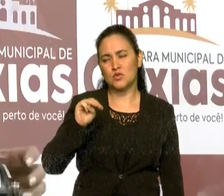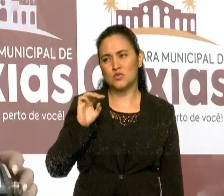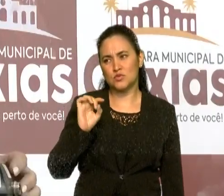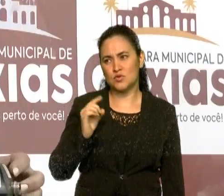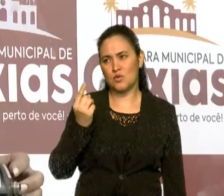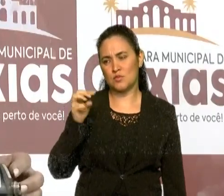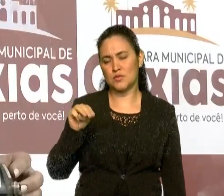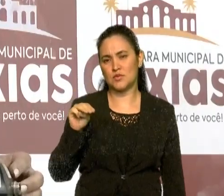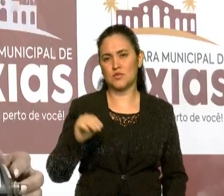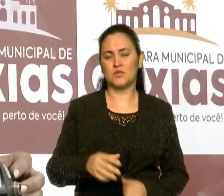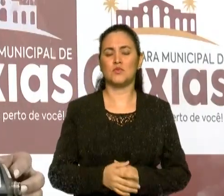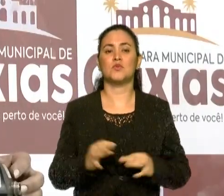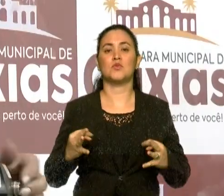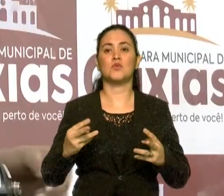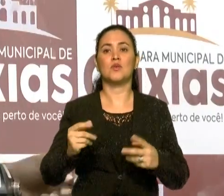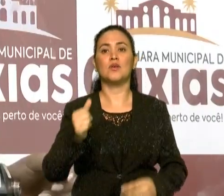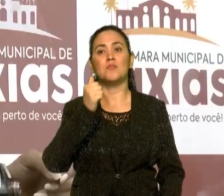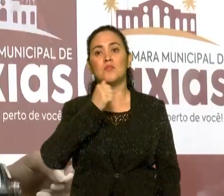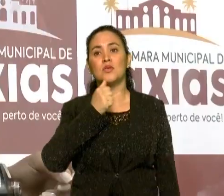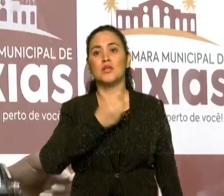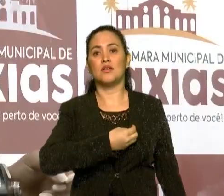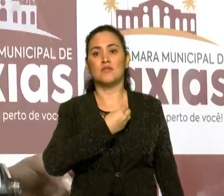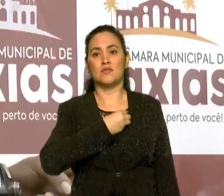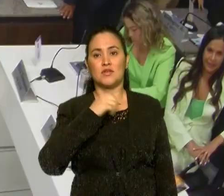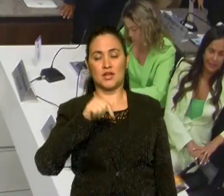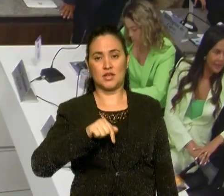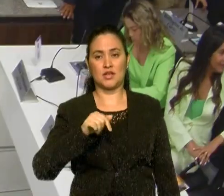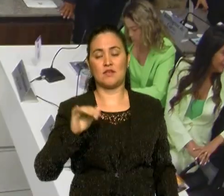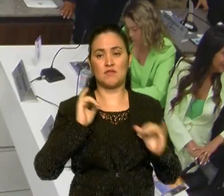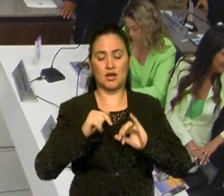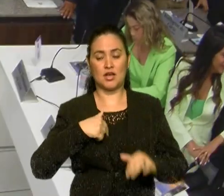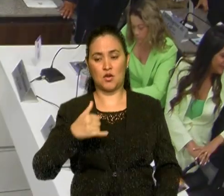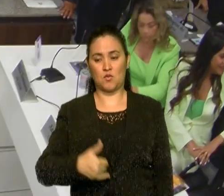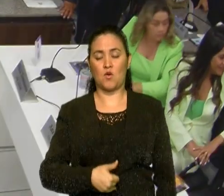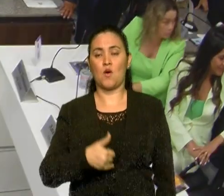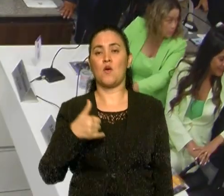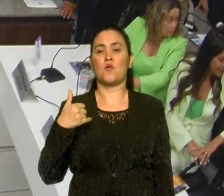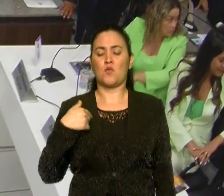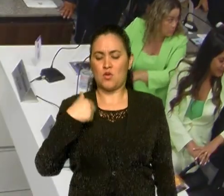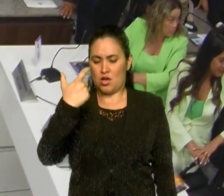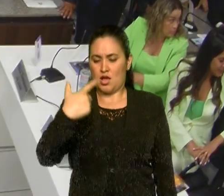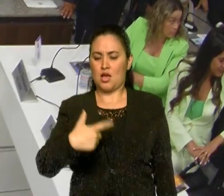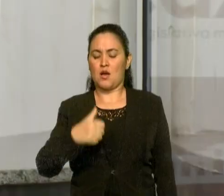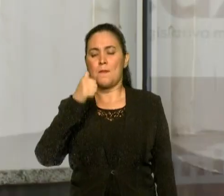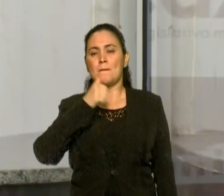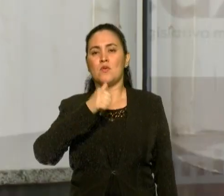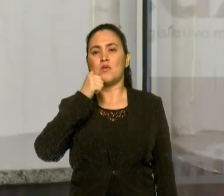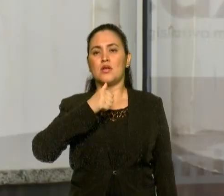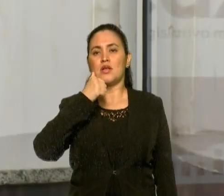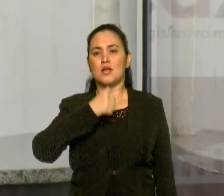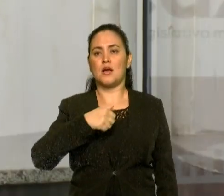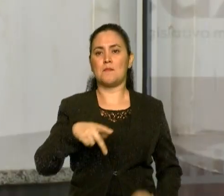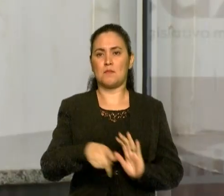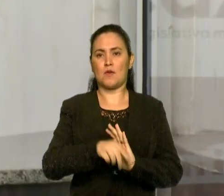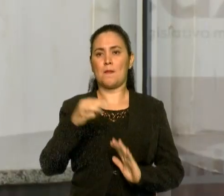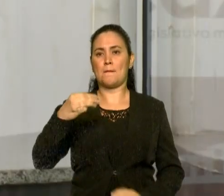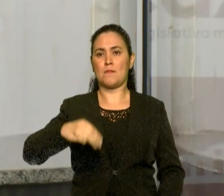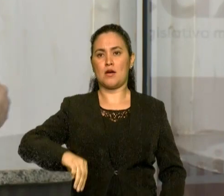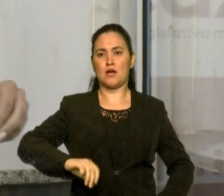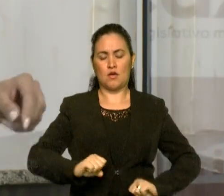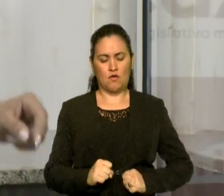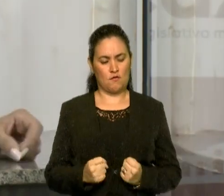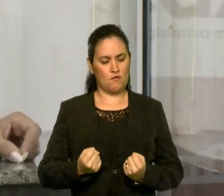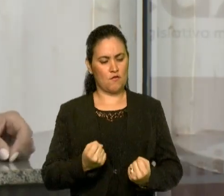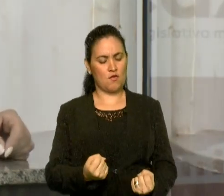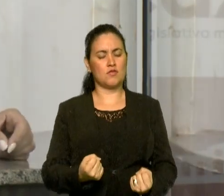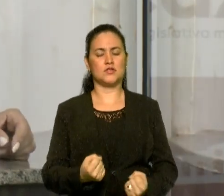Abraçar todas as mulheres que aqui se fazem presente e falar do meu orgulho de ser mulher, de ser uma mulher maranhense de garra e de fibra e